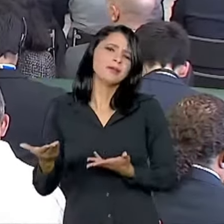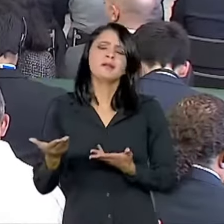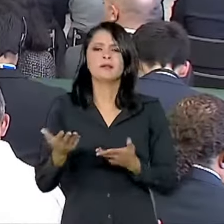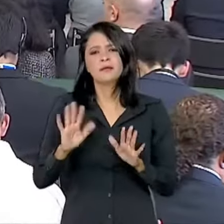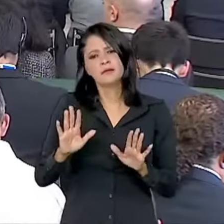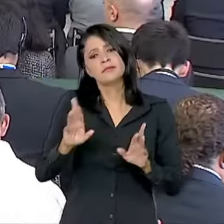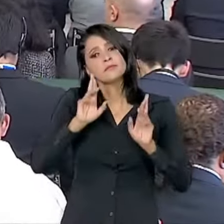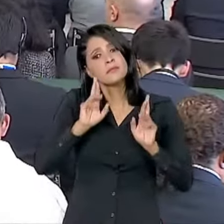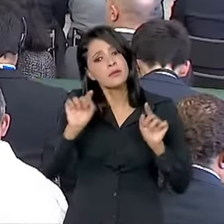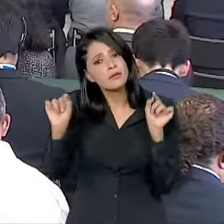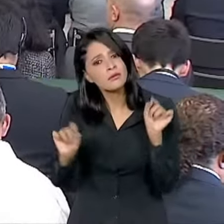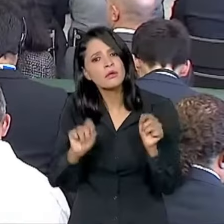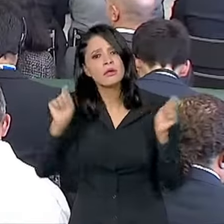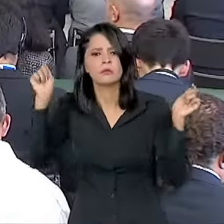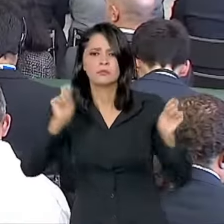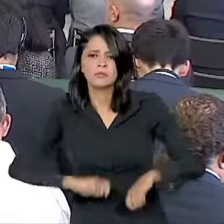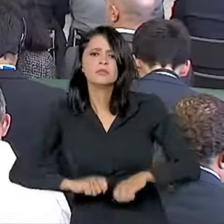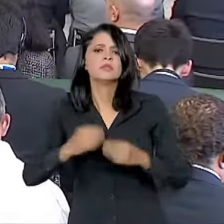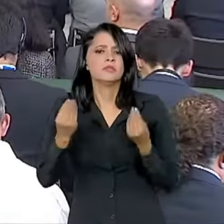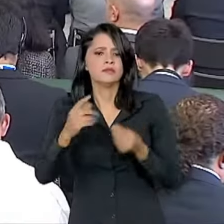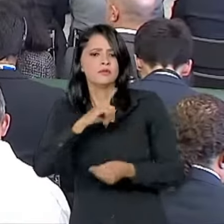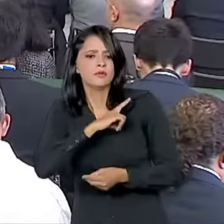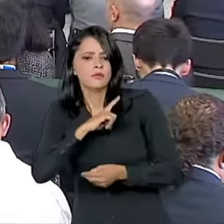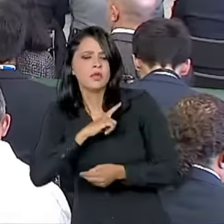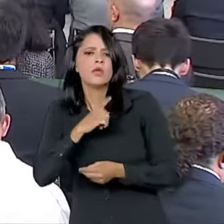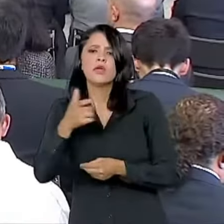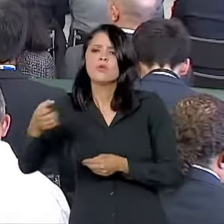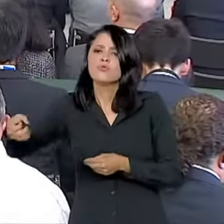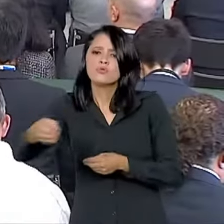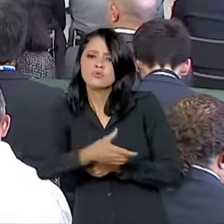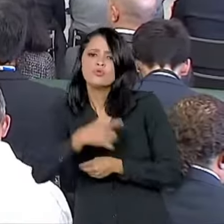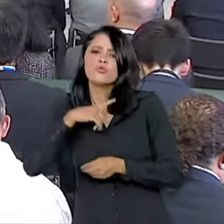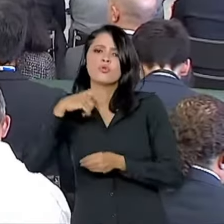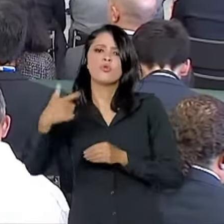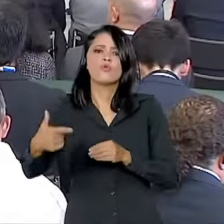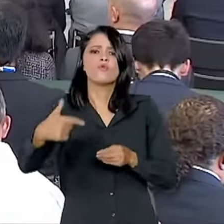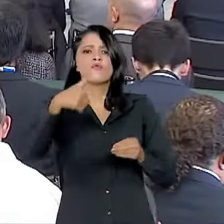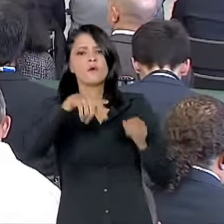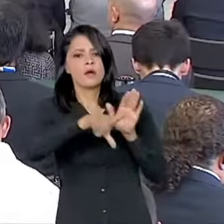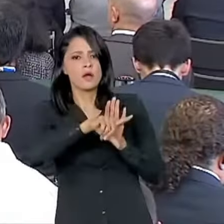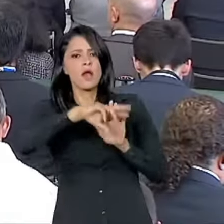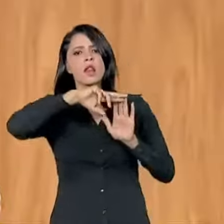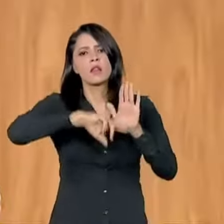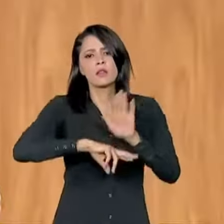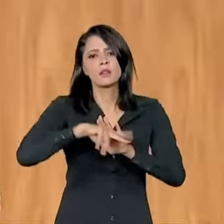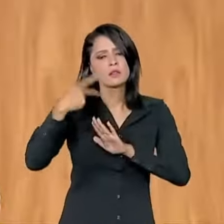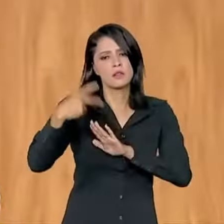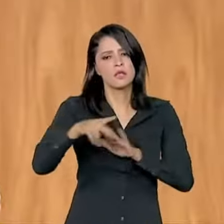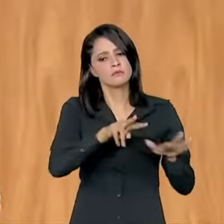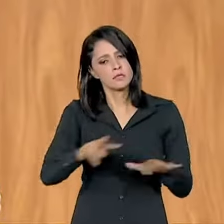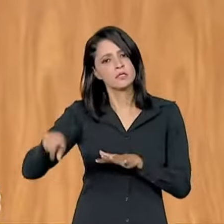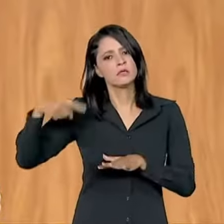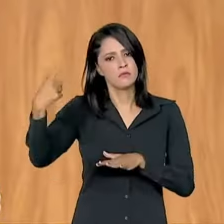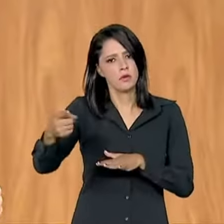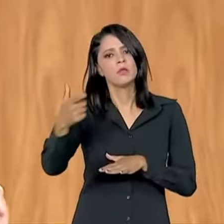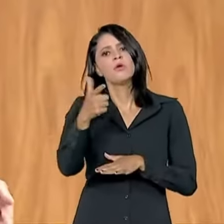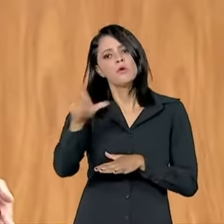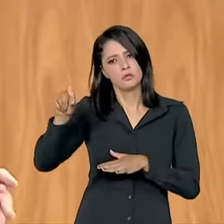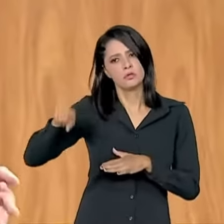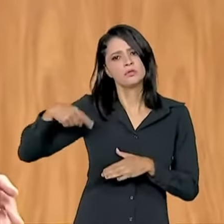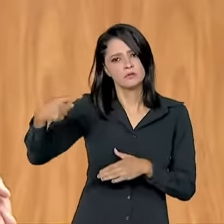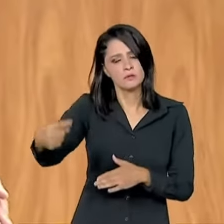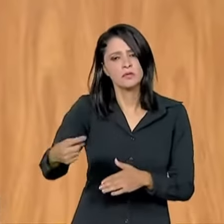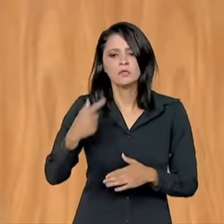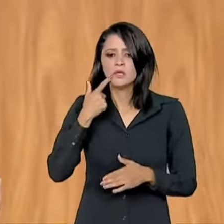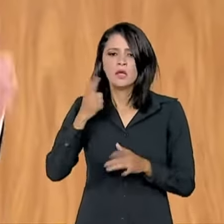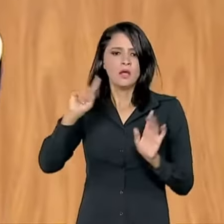e espero que seja possível ter um novo marco reconstruído nas próximas semanas, nos próximos meses. Não